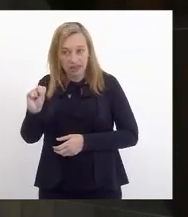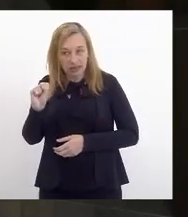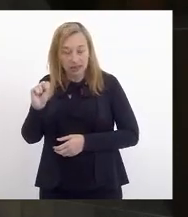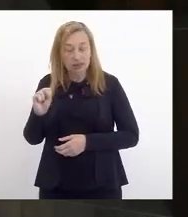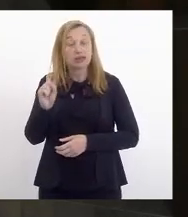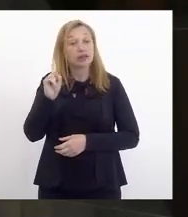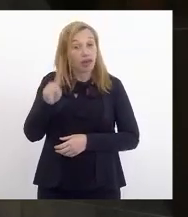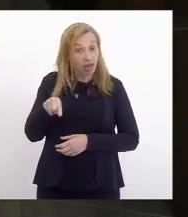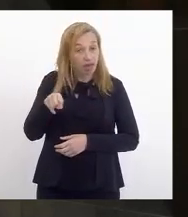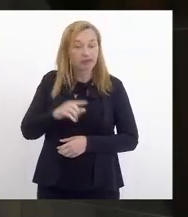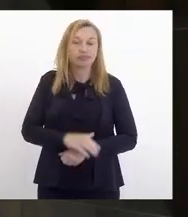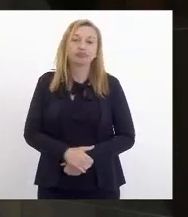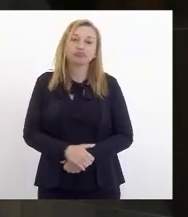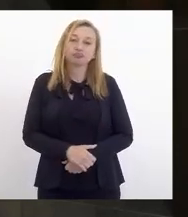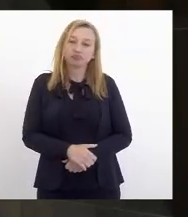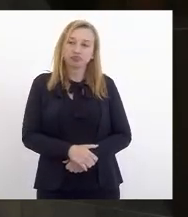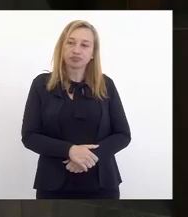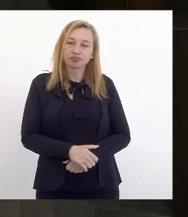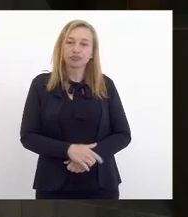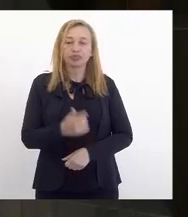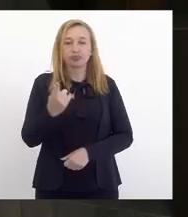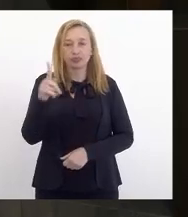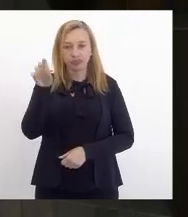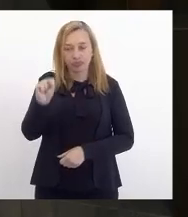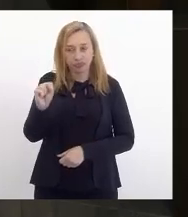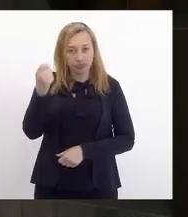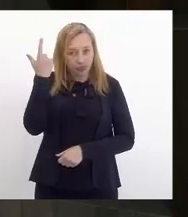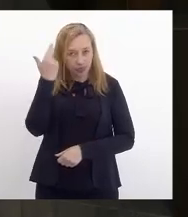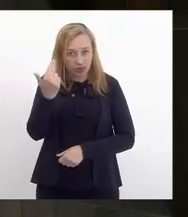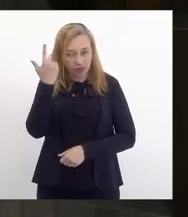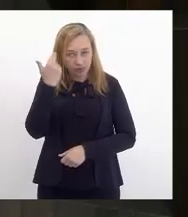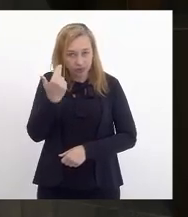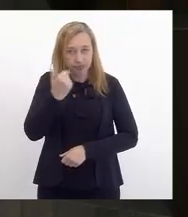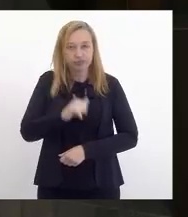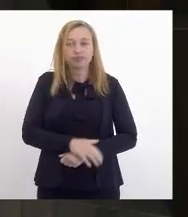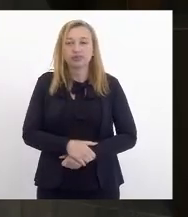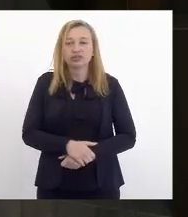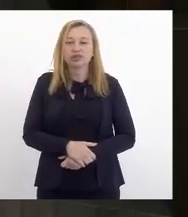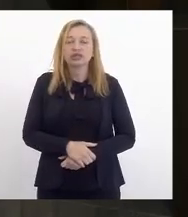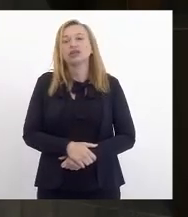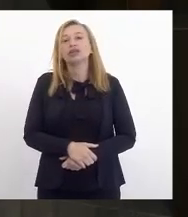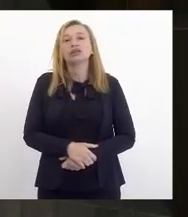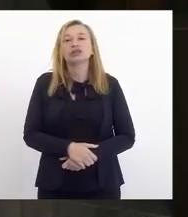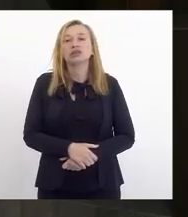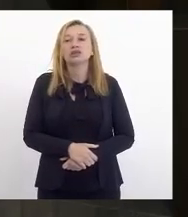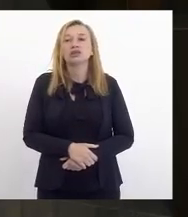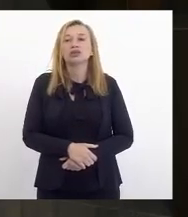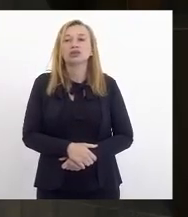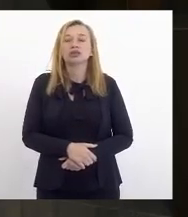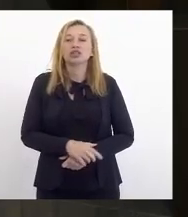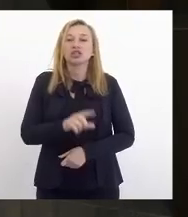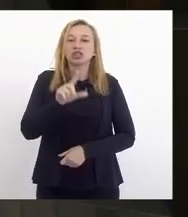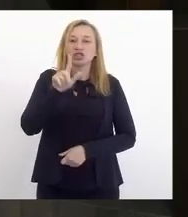Ainda é do gás natural que deriva o